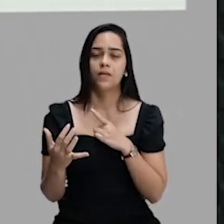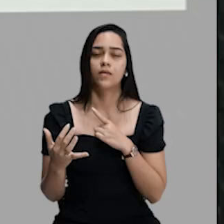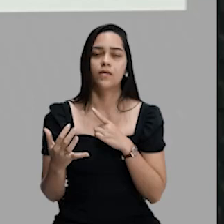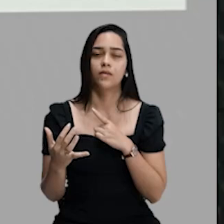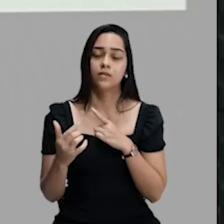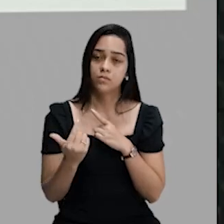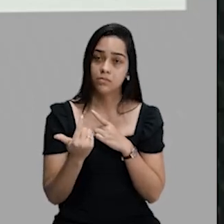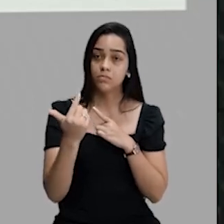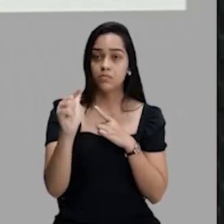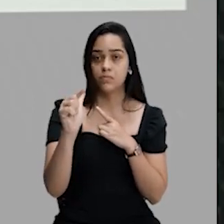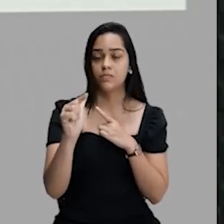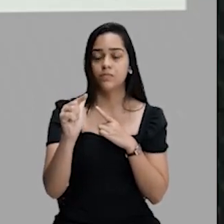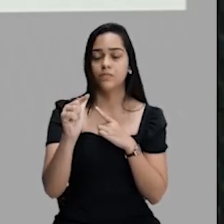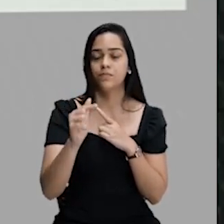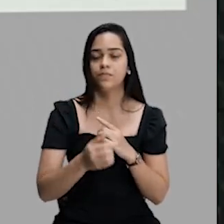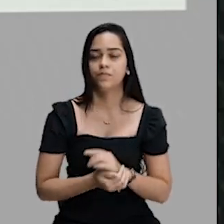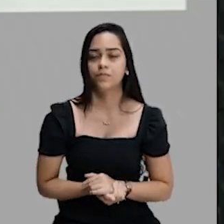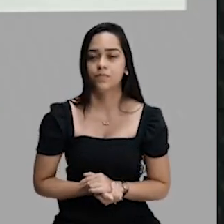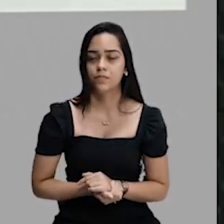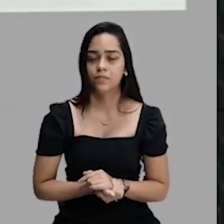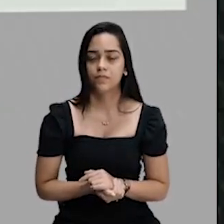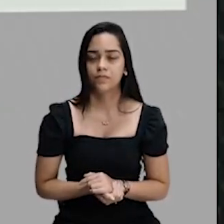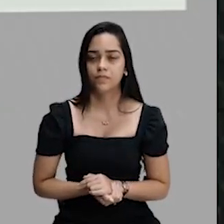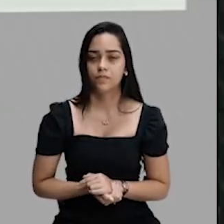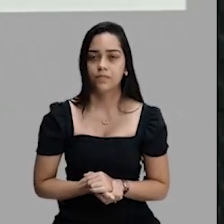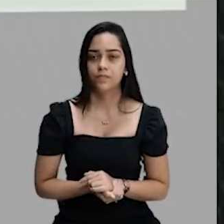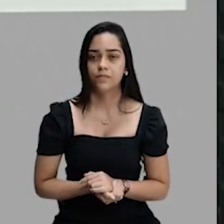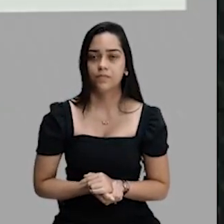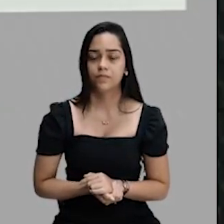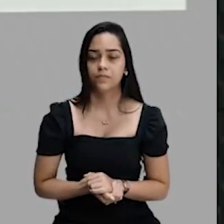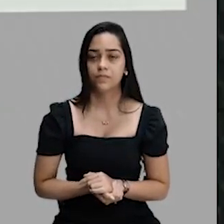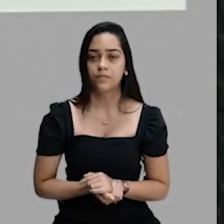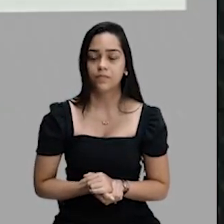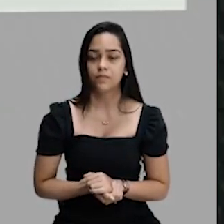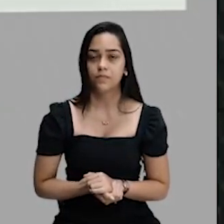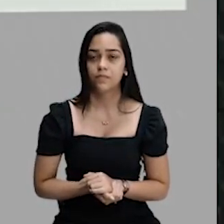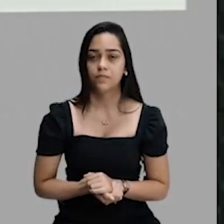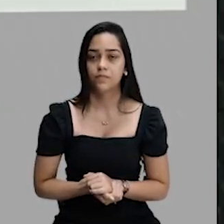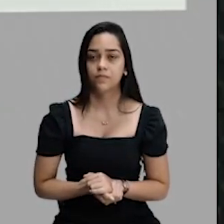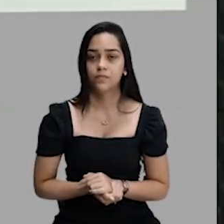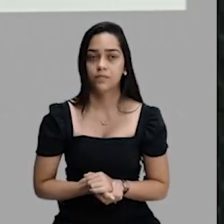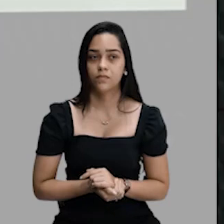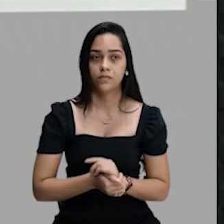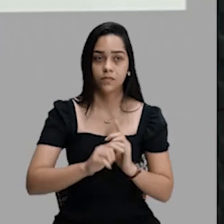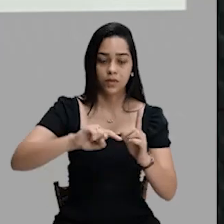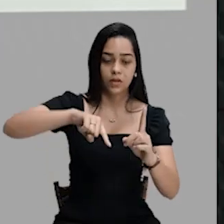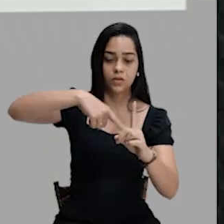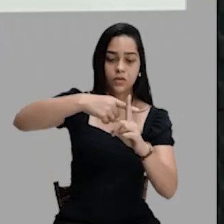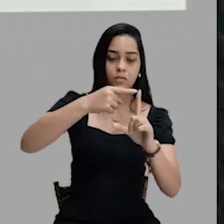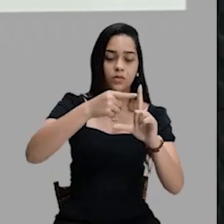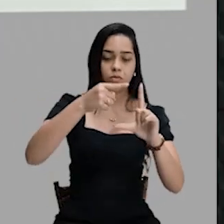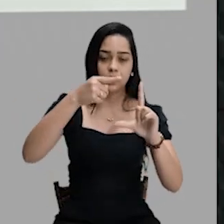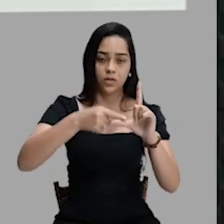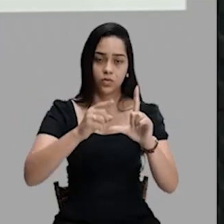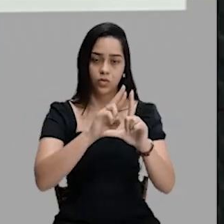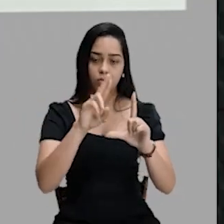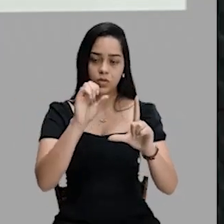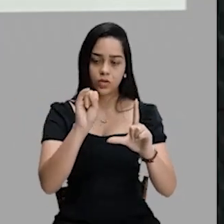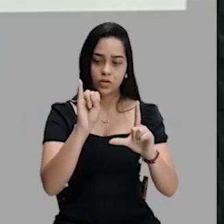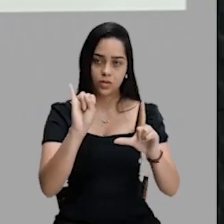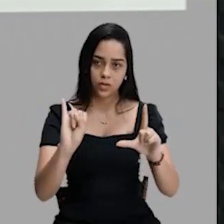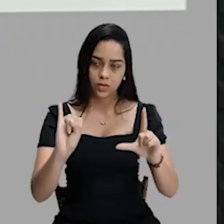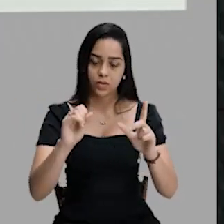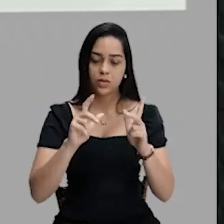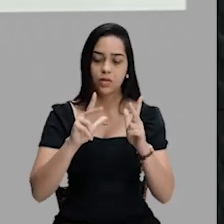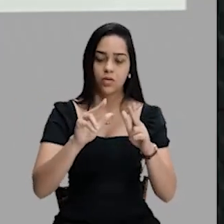maneira, tá? Ou então, essa fórmula, ela pode vir assim, ó, a soma desses ângulos, que eu chamei de SI,